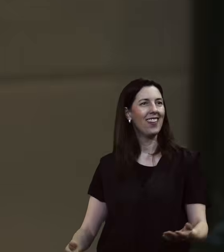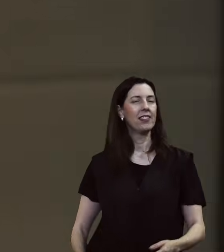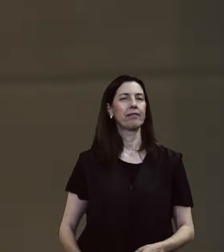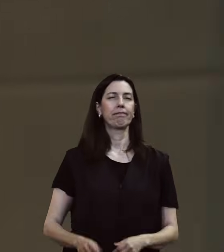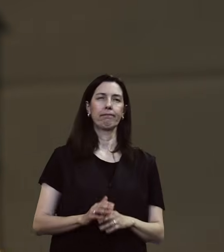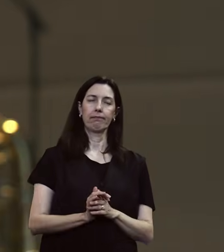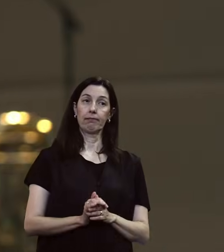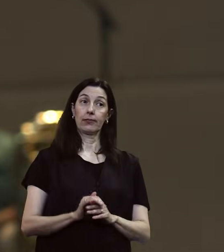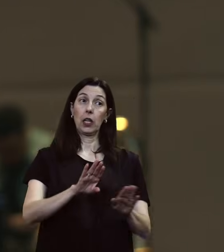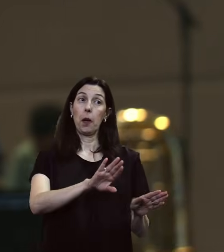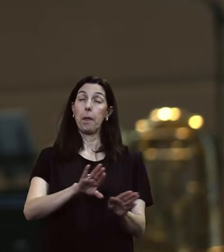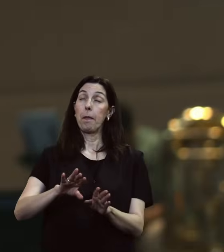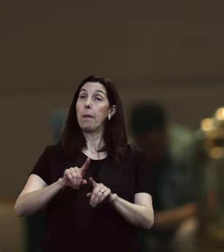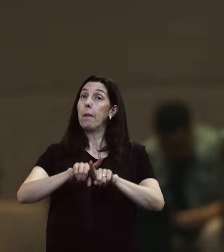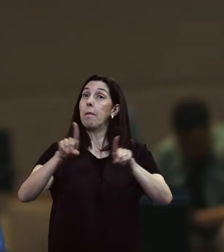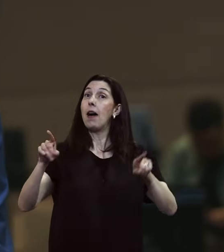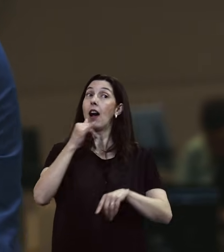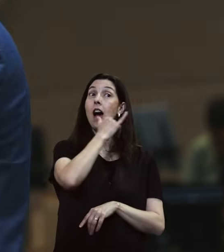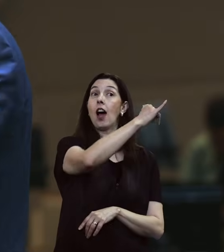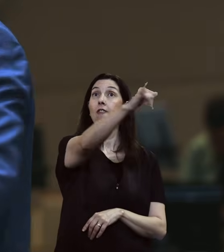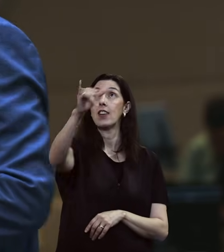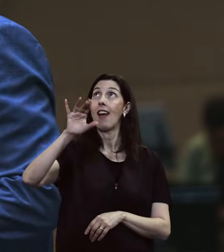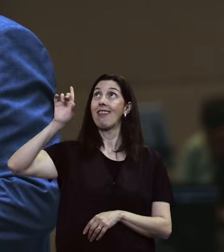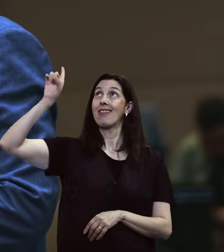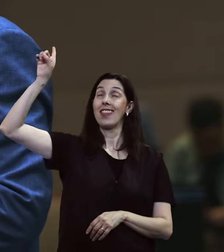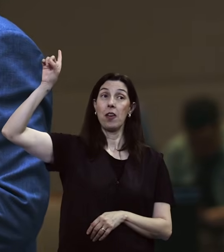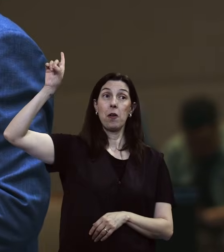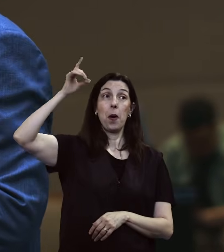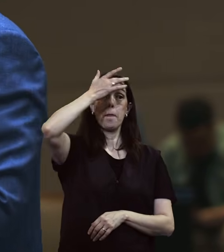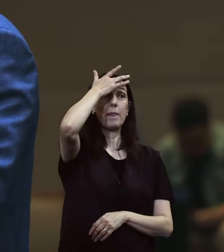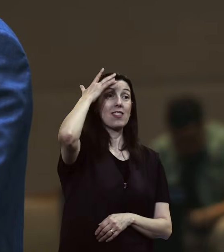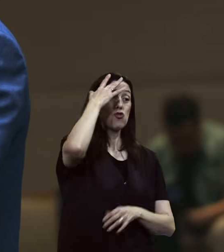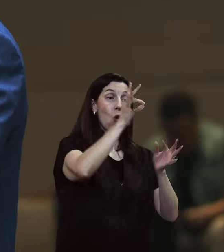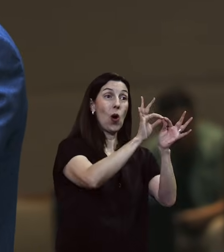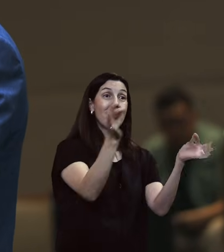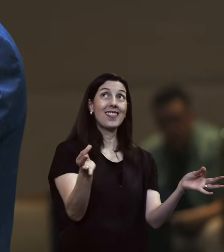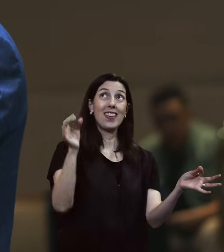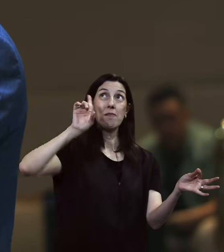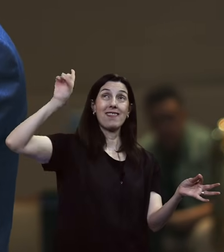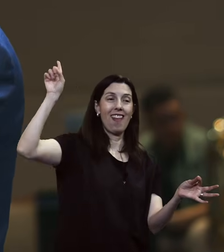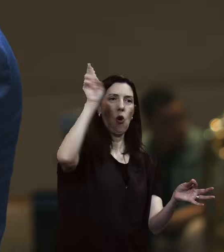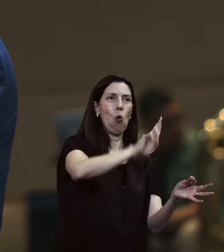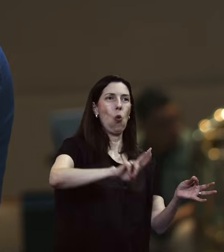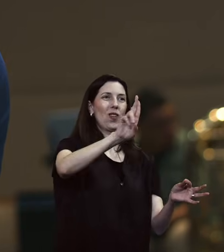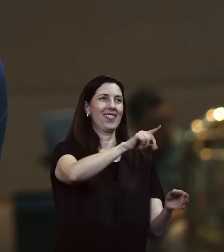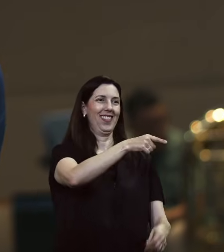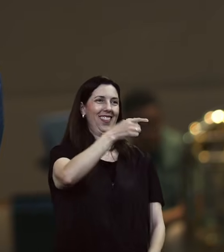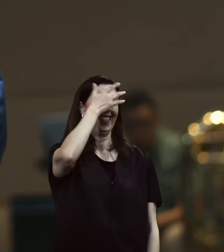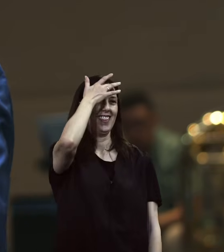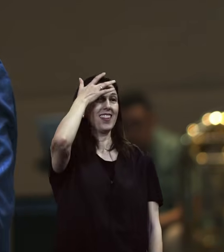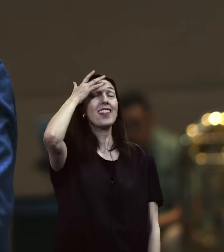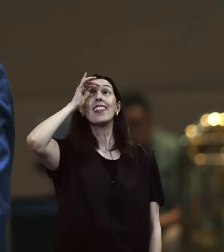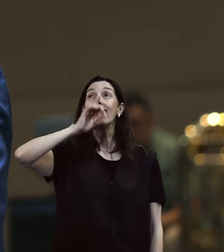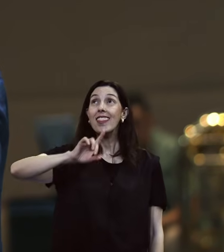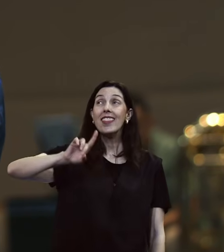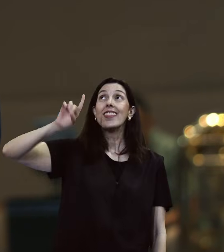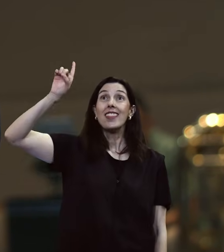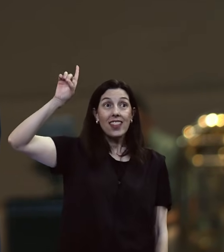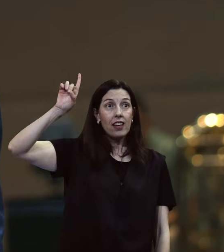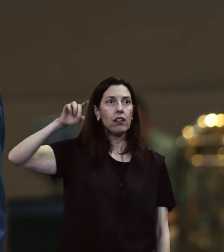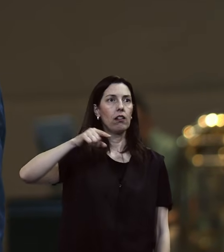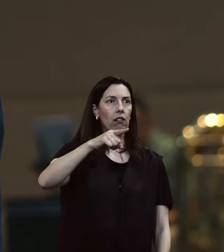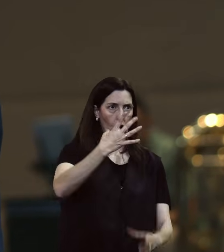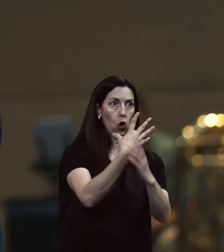Deus usa gente simples. Repete comigo. Deus usa gente.